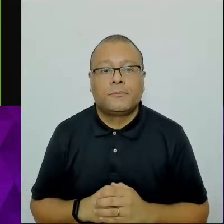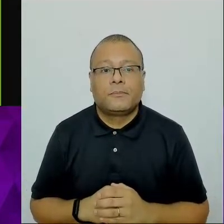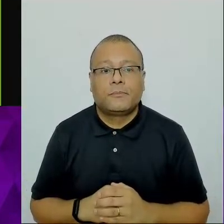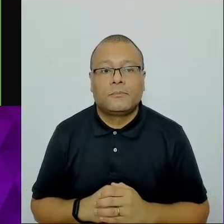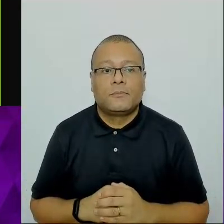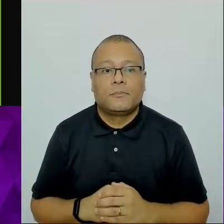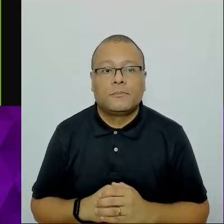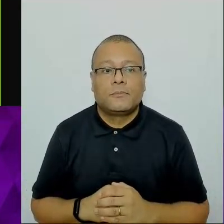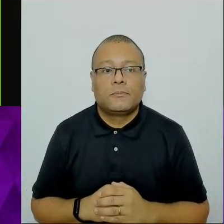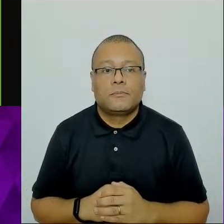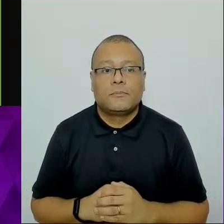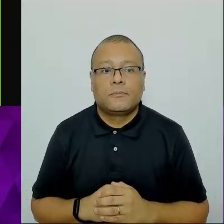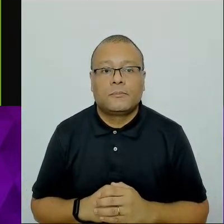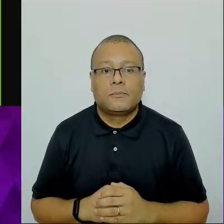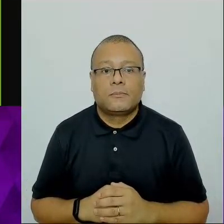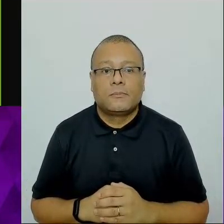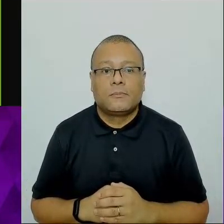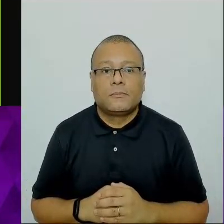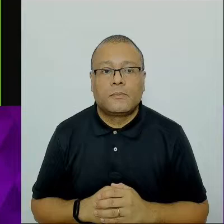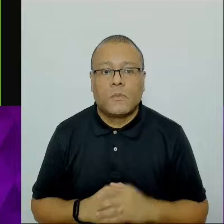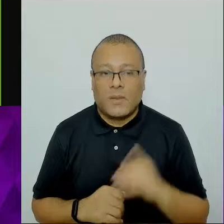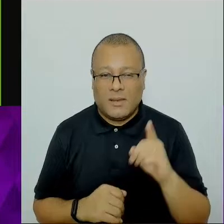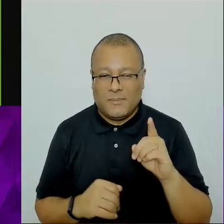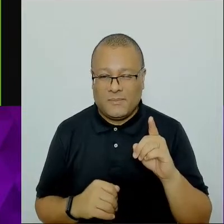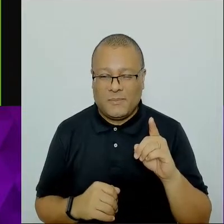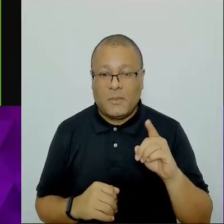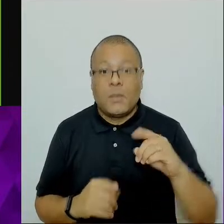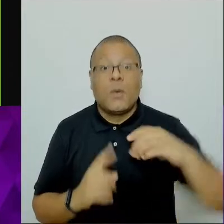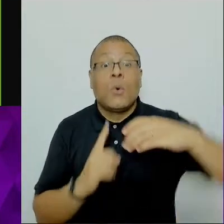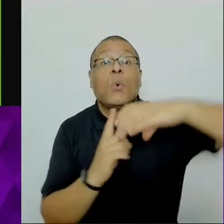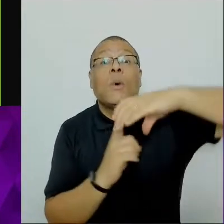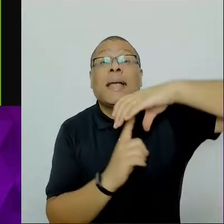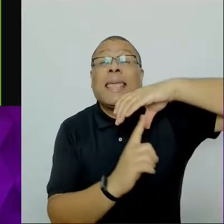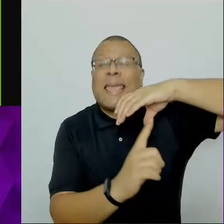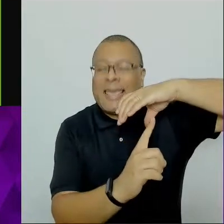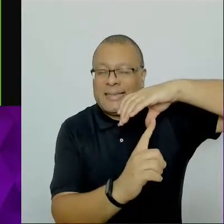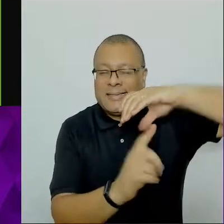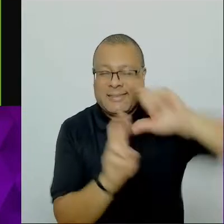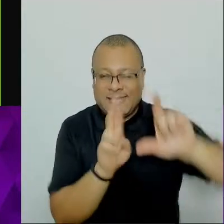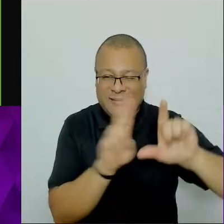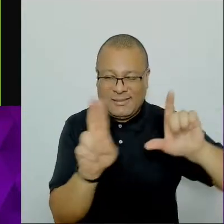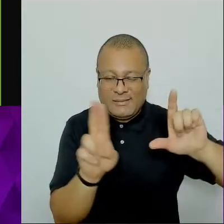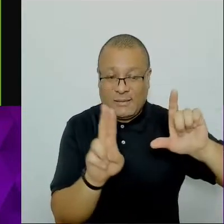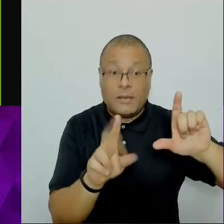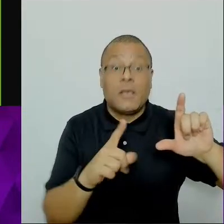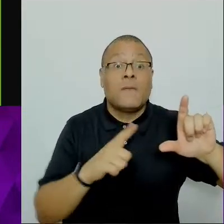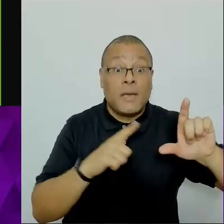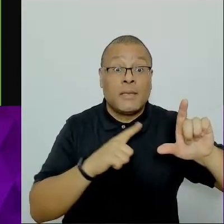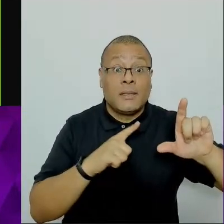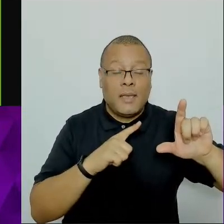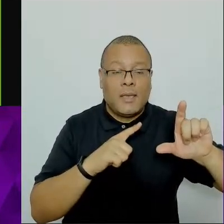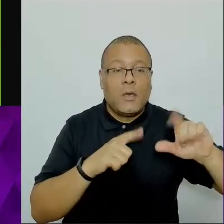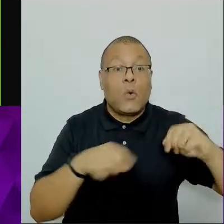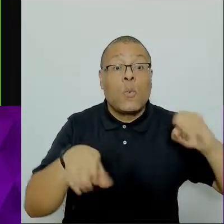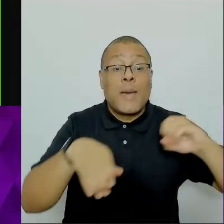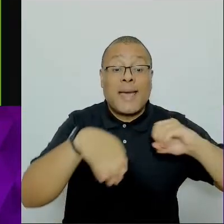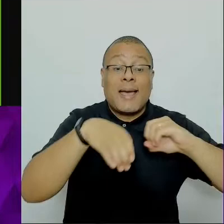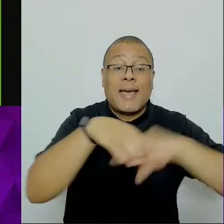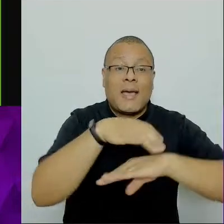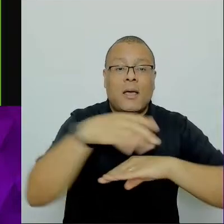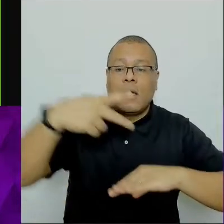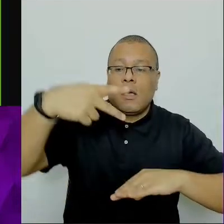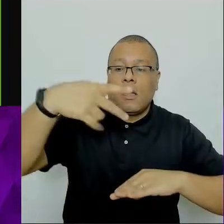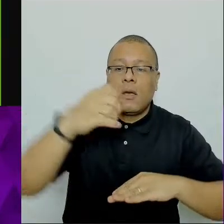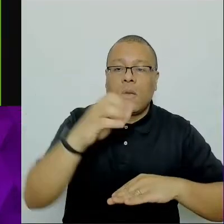O meu use case, salvar usuário use case, ele vai ser a implementação de uma porta. Então, aqui a gente pode ver